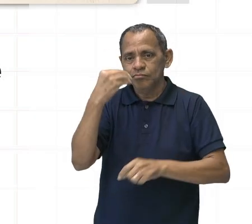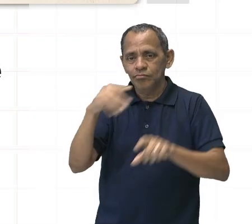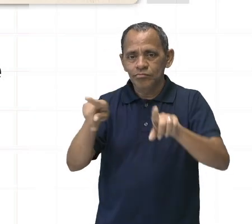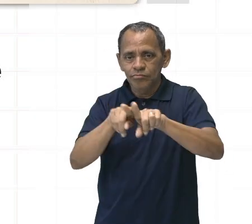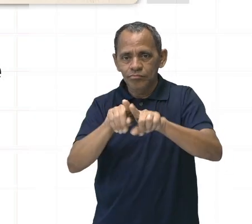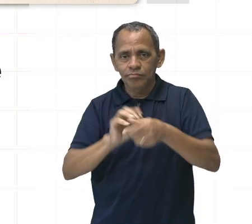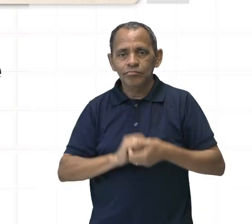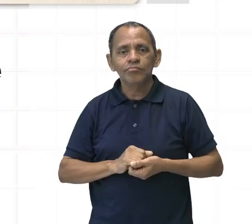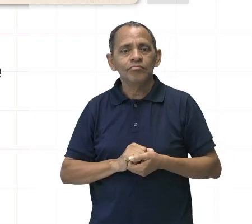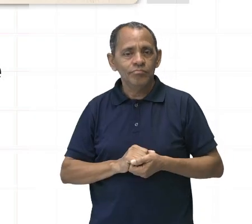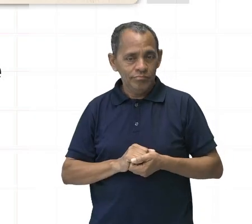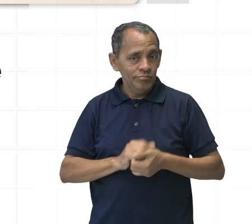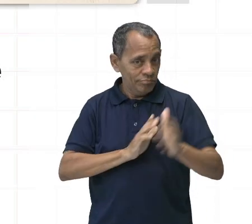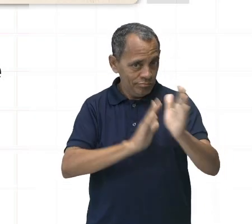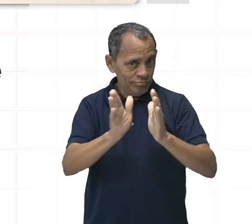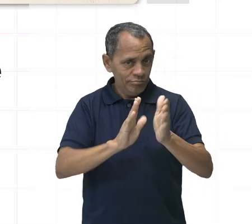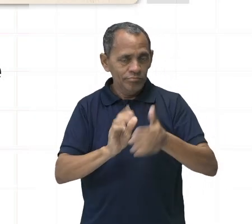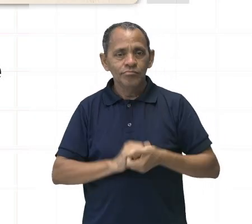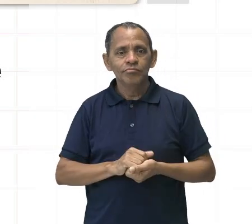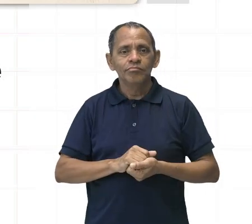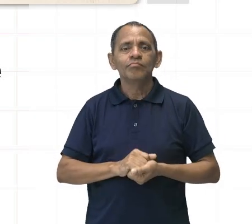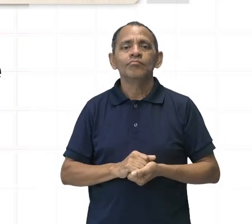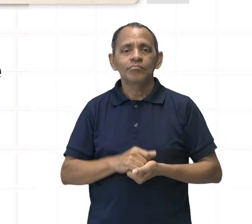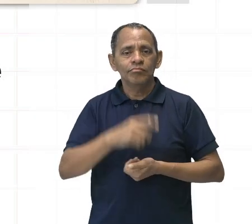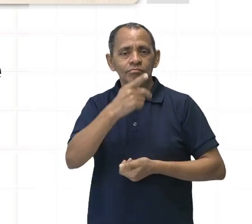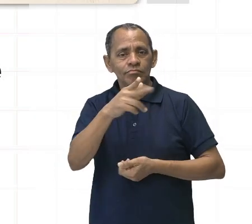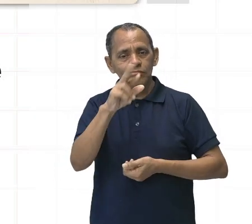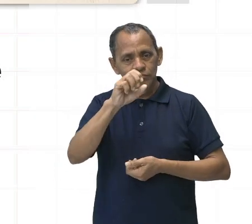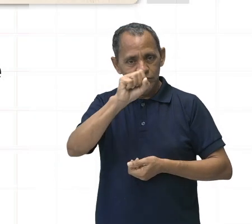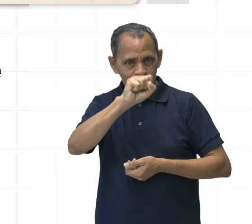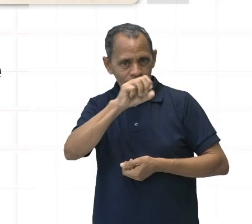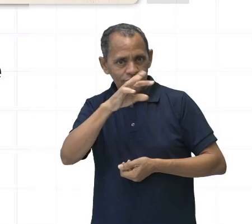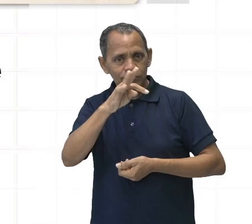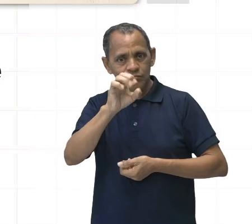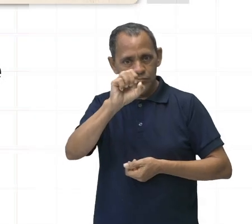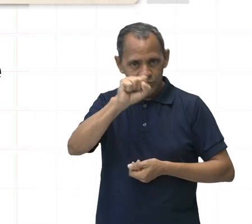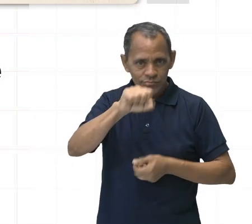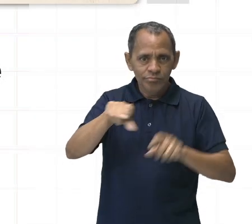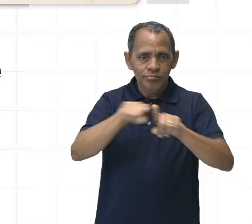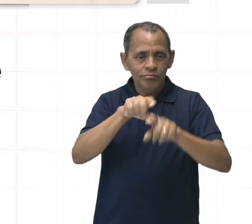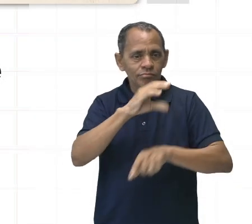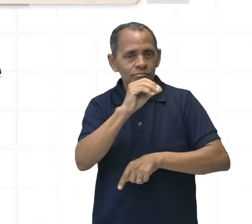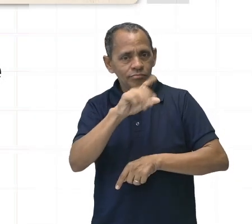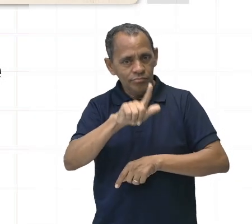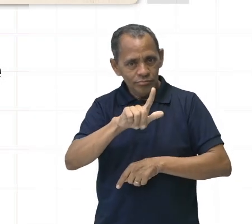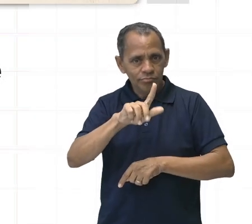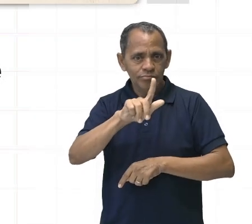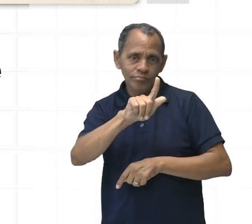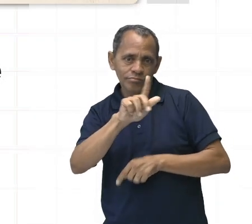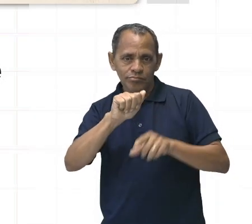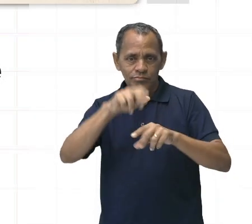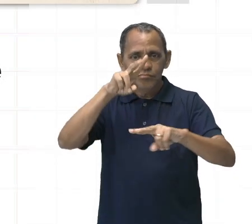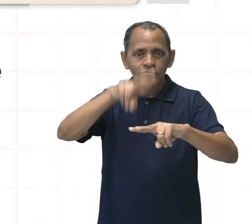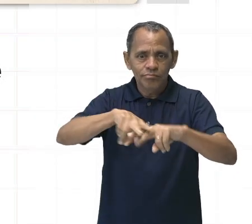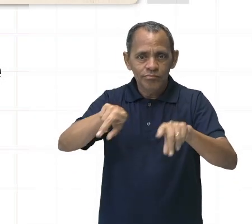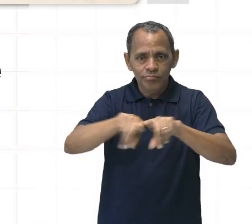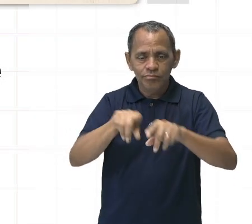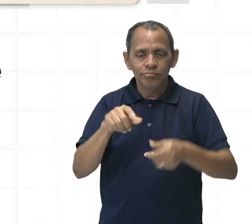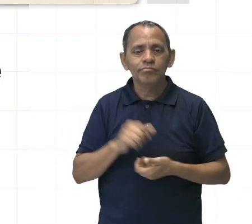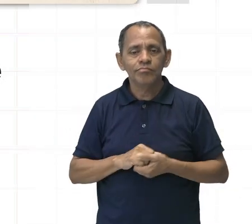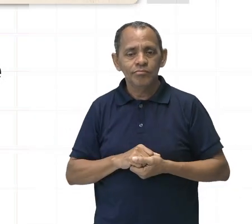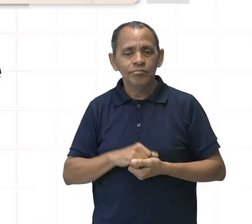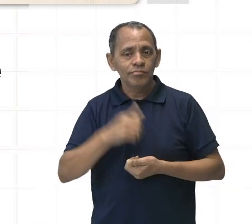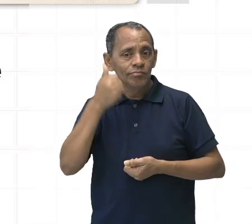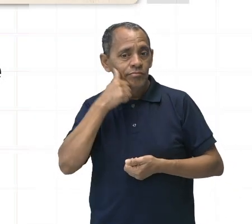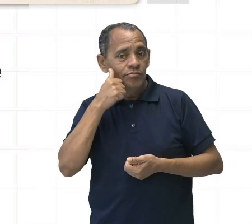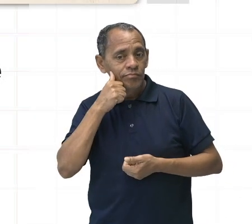comunistas falharam. Inclusive, foi nesse episódio que tanto Luiz Carlos Prestes como Olga Benário foram presos. Inclusive, no momento da prisão,